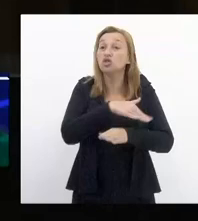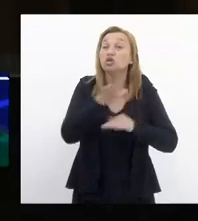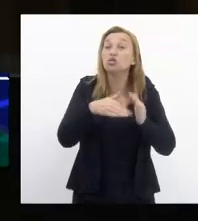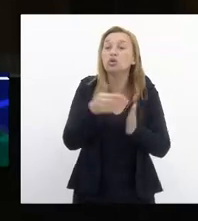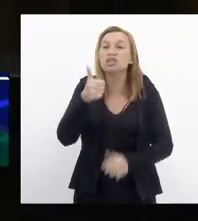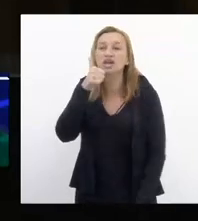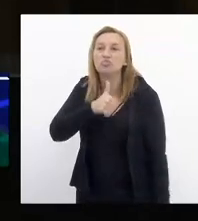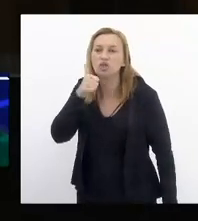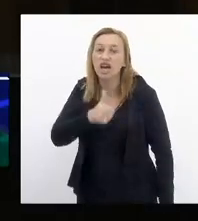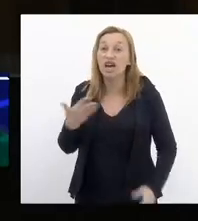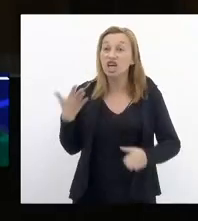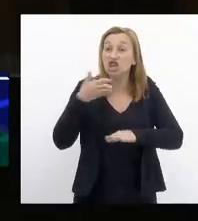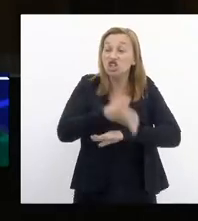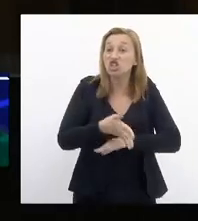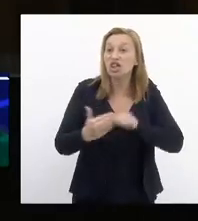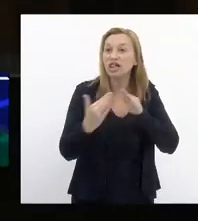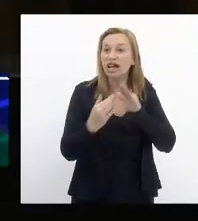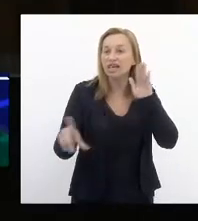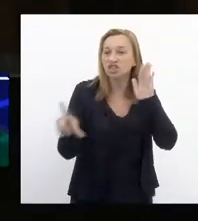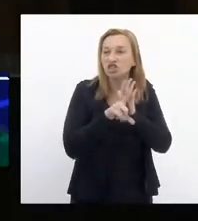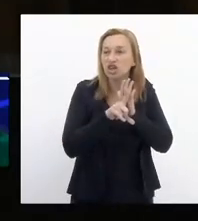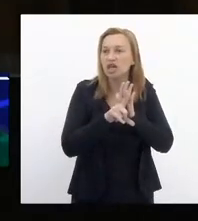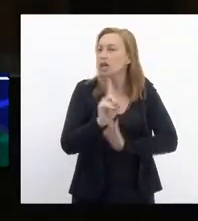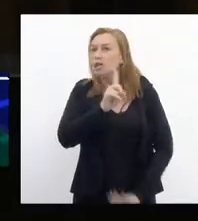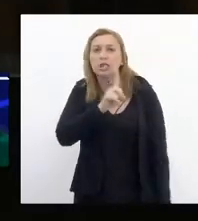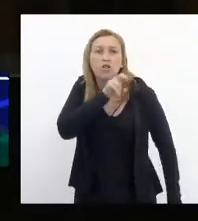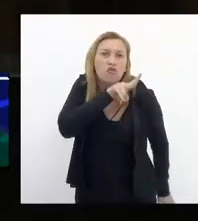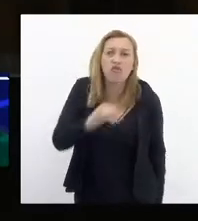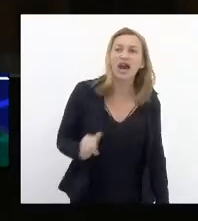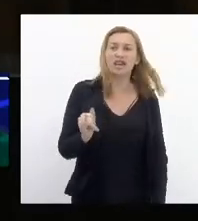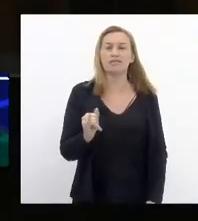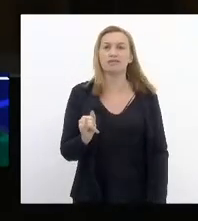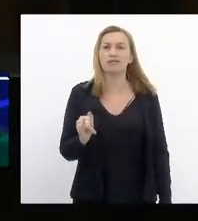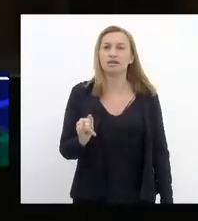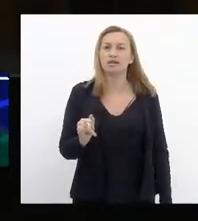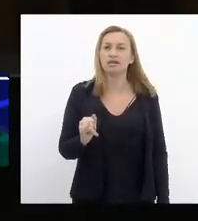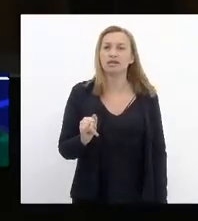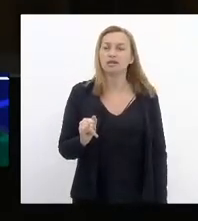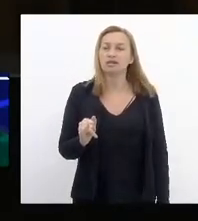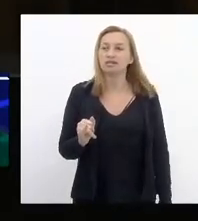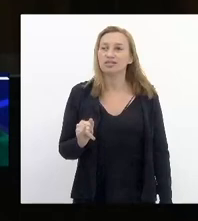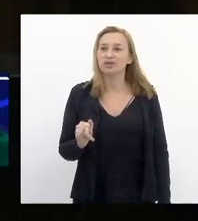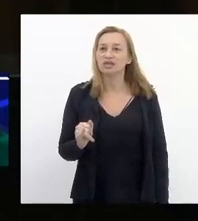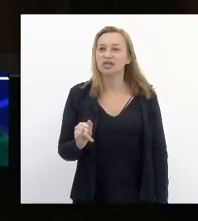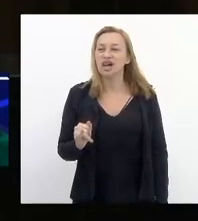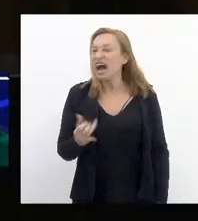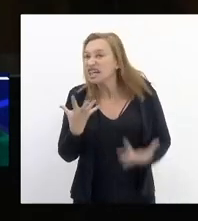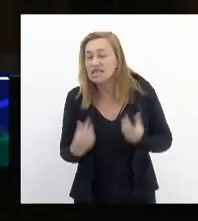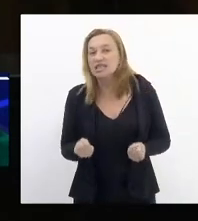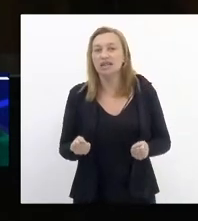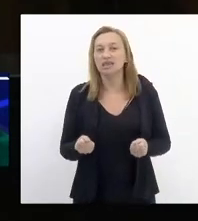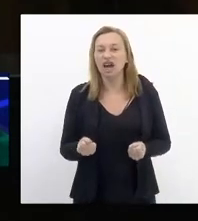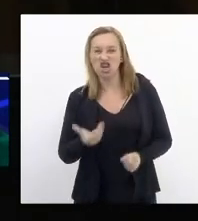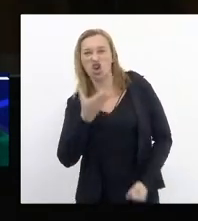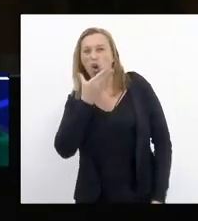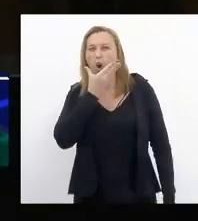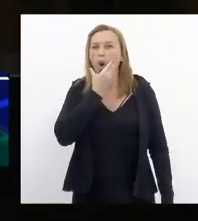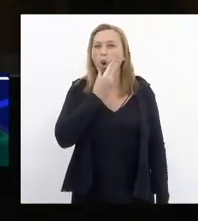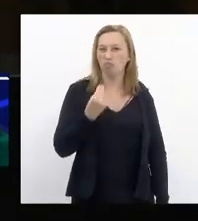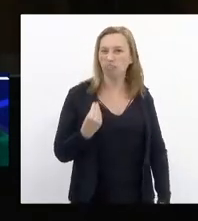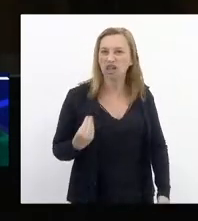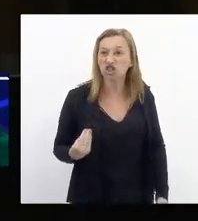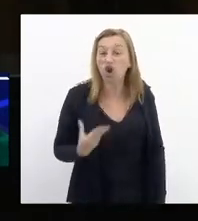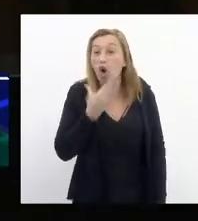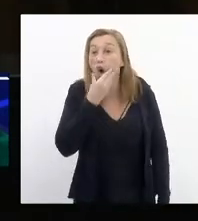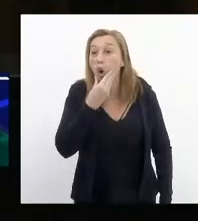que chegam no parlamento e que não vai, de maneira nenhuma, aturar que homens,